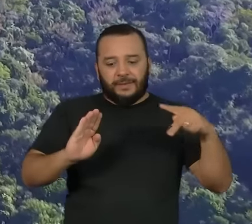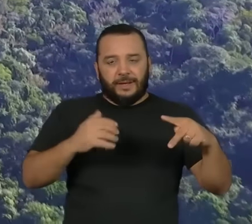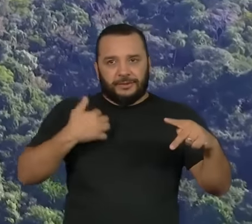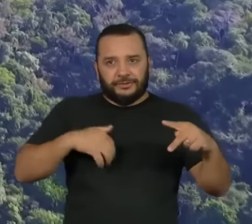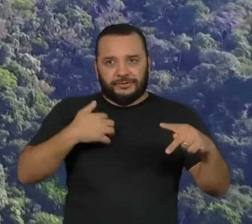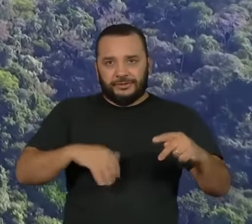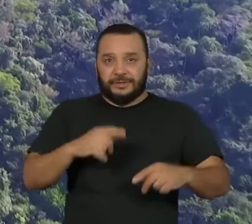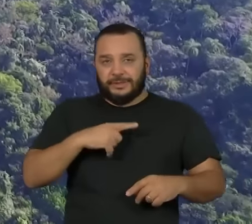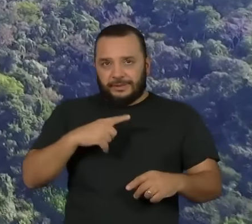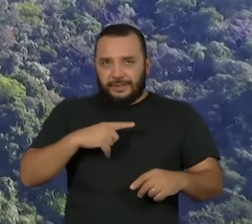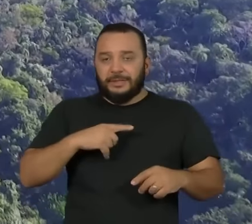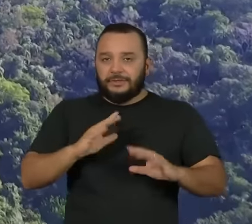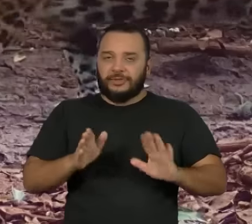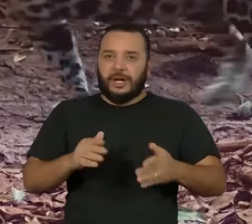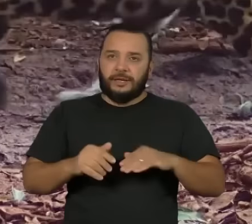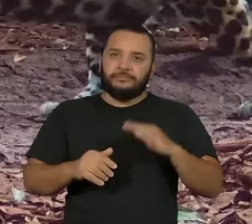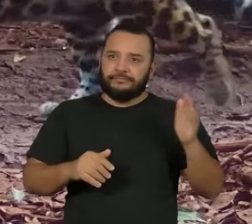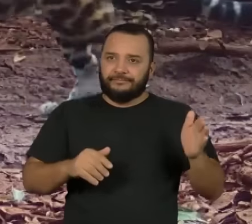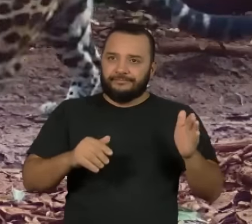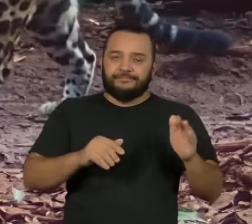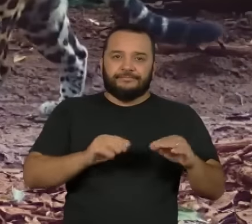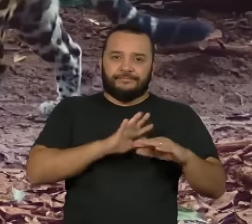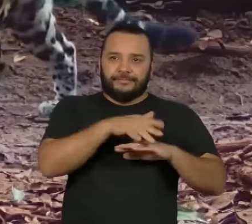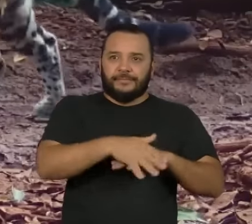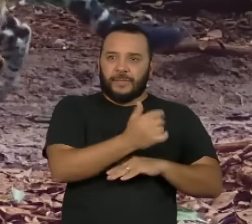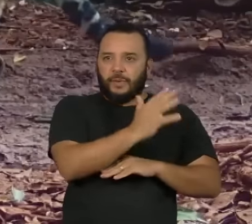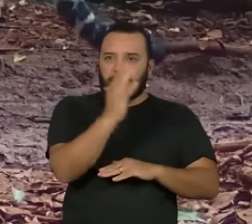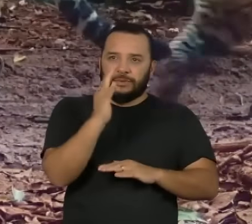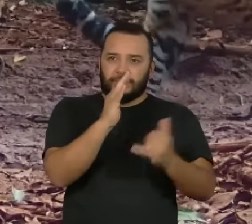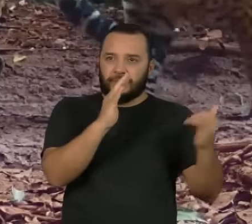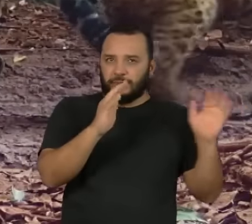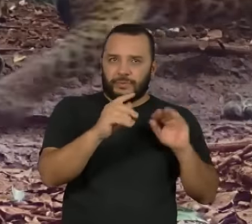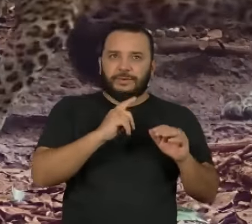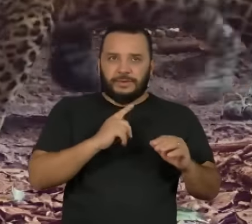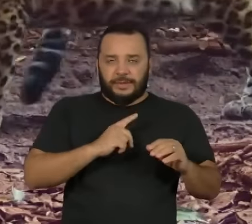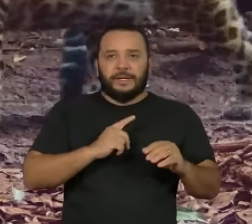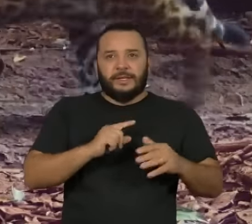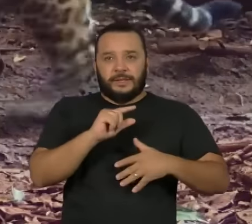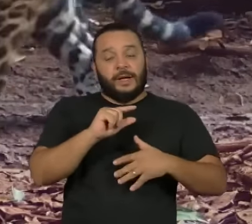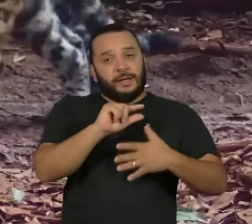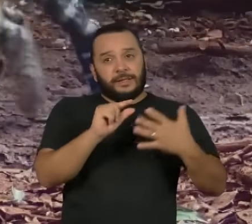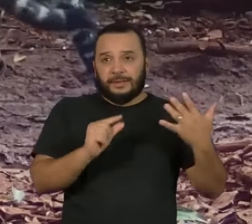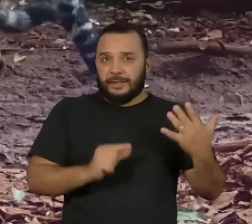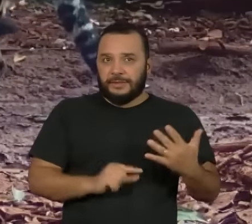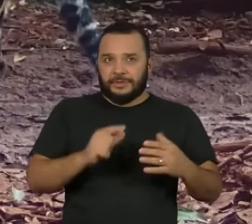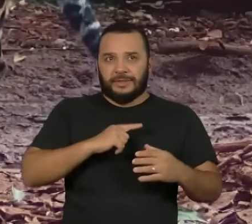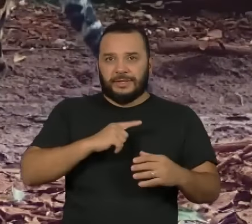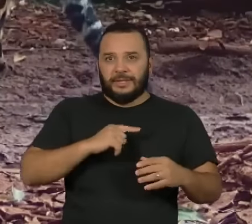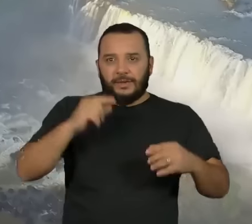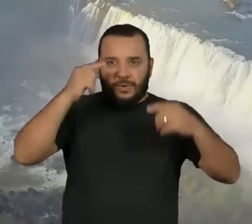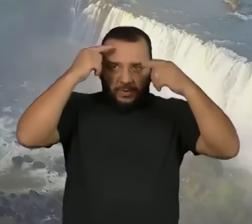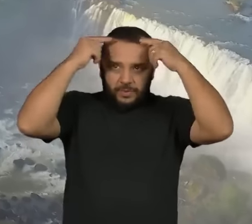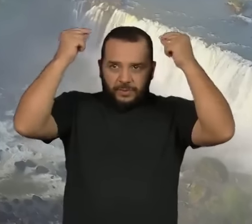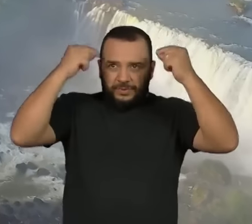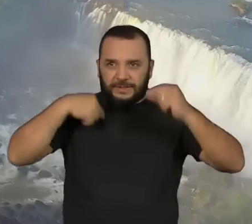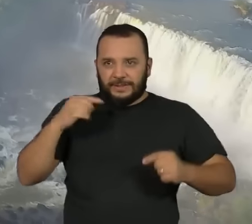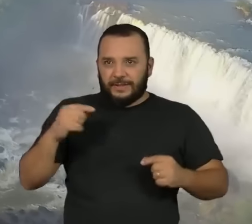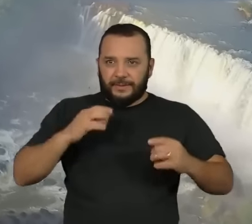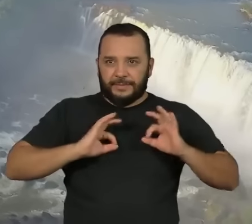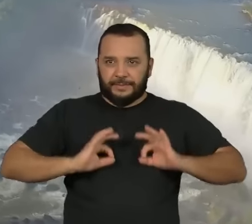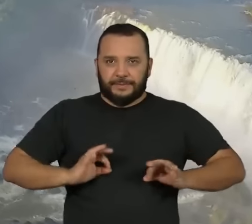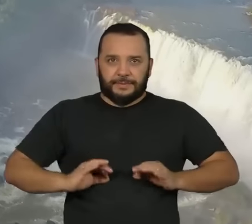Parque Nacional do Iguaçu, reduto de biodiversidade da Mata Atlântica, lar da onça-pintada, onde estão